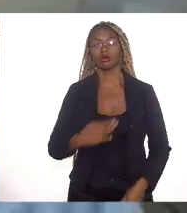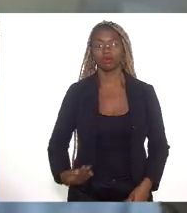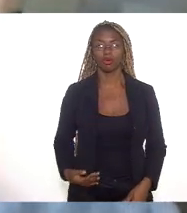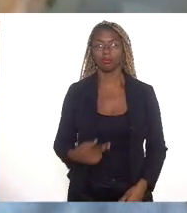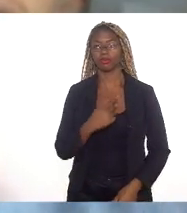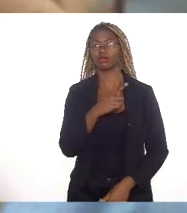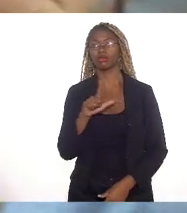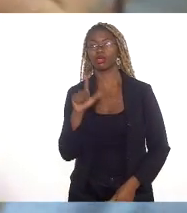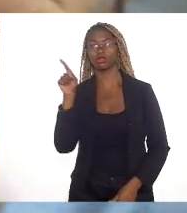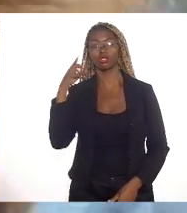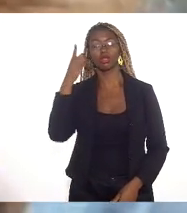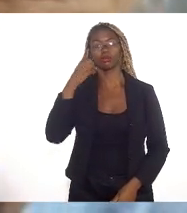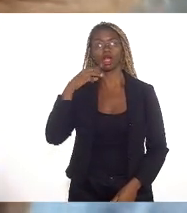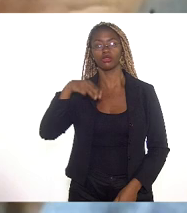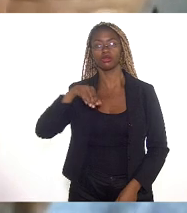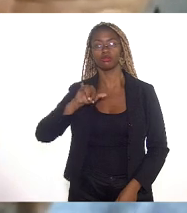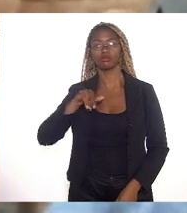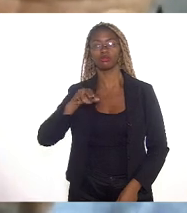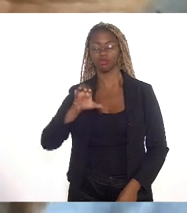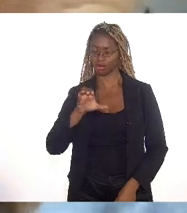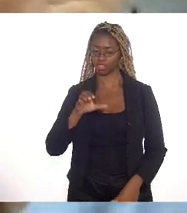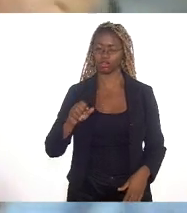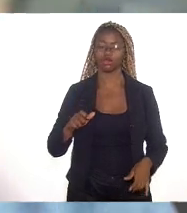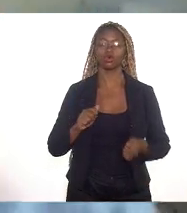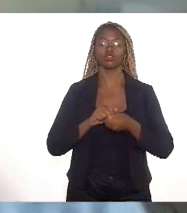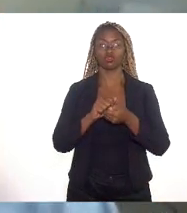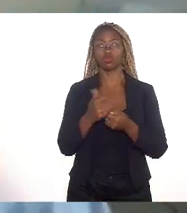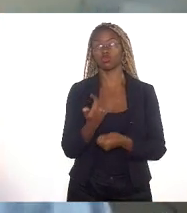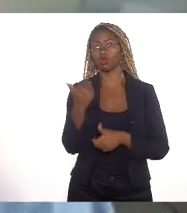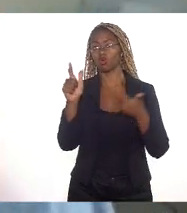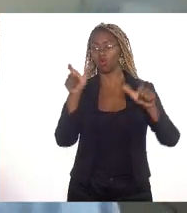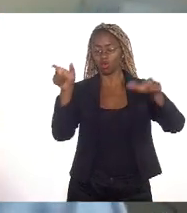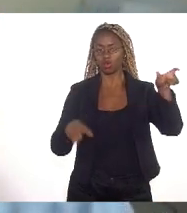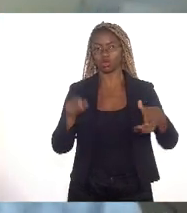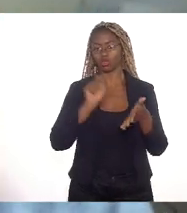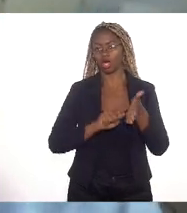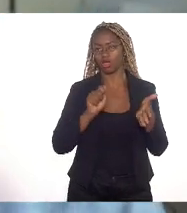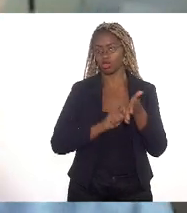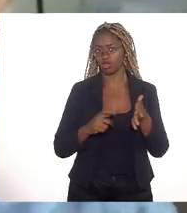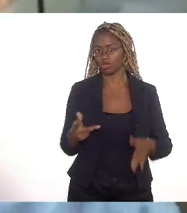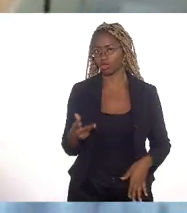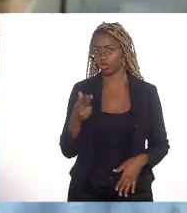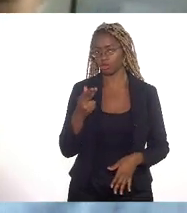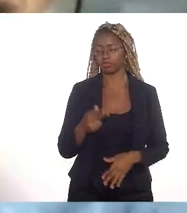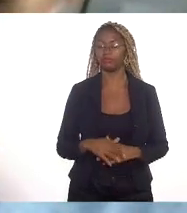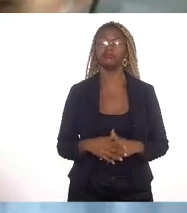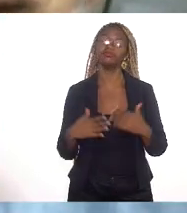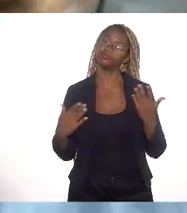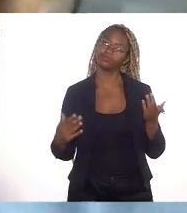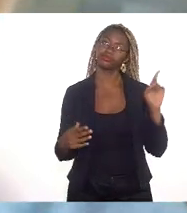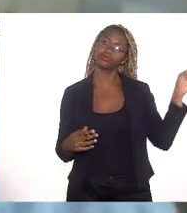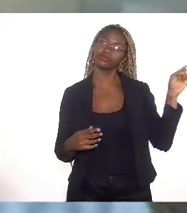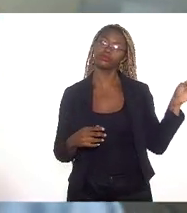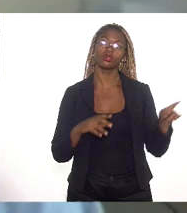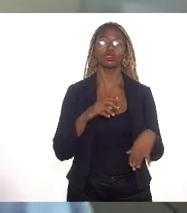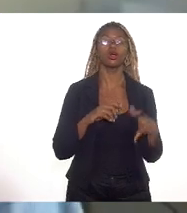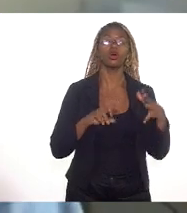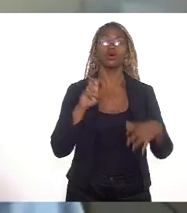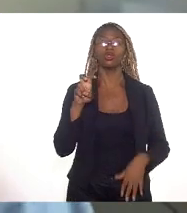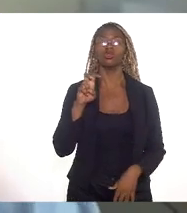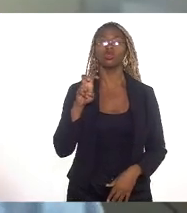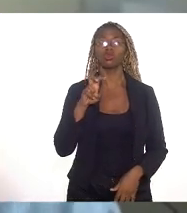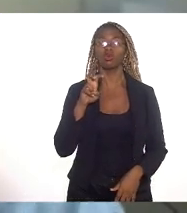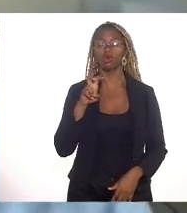Carlos Mink, com outros coautores. Está lá no quinto eixo da